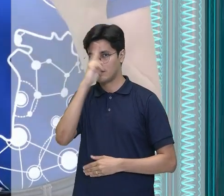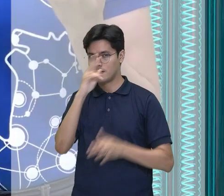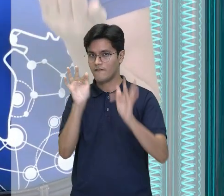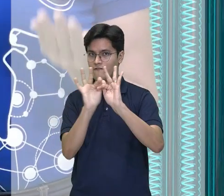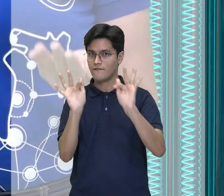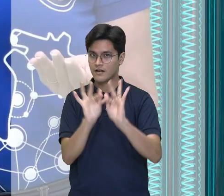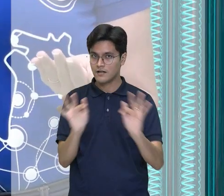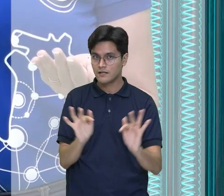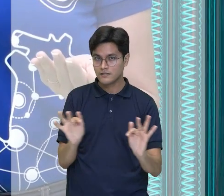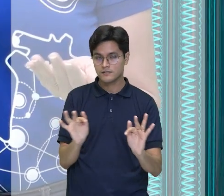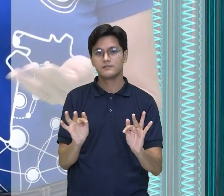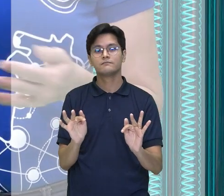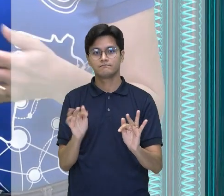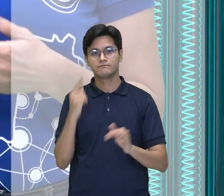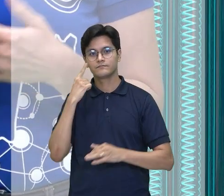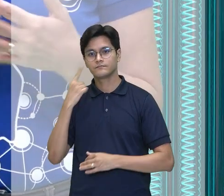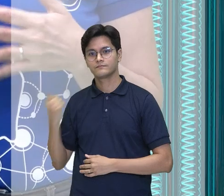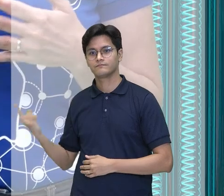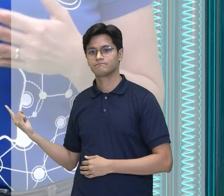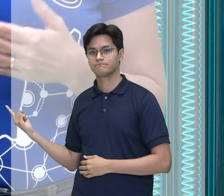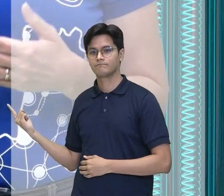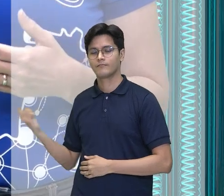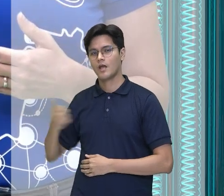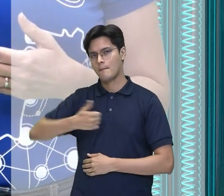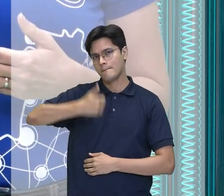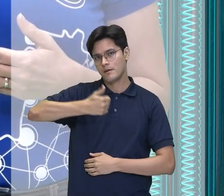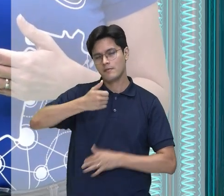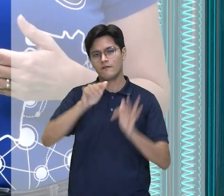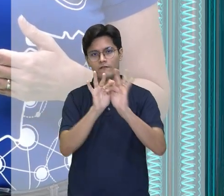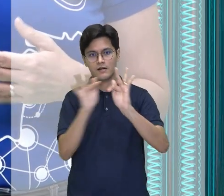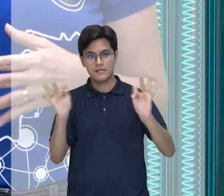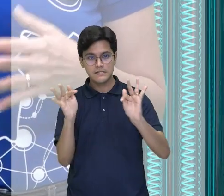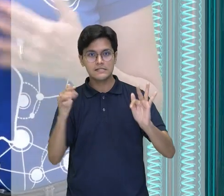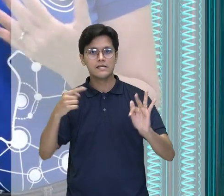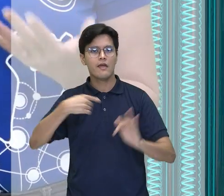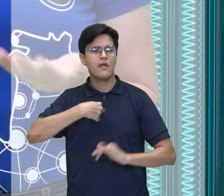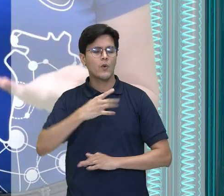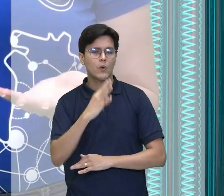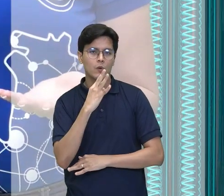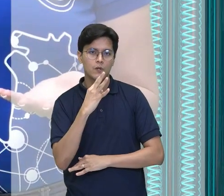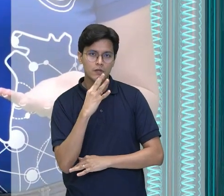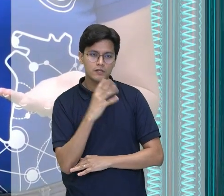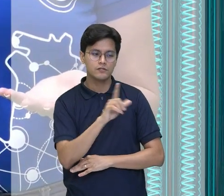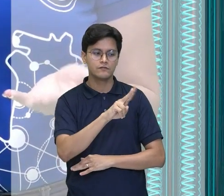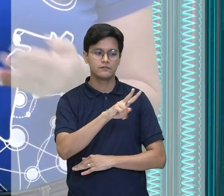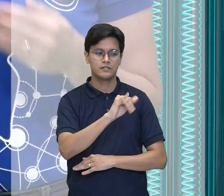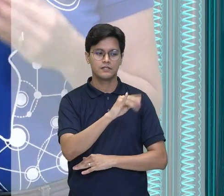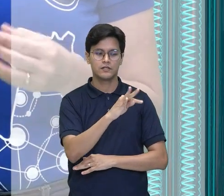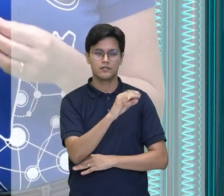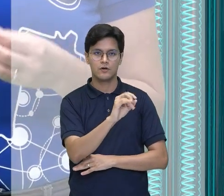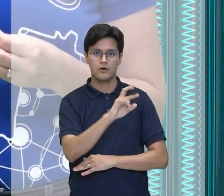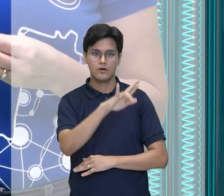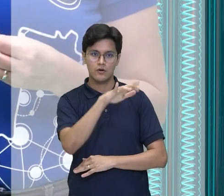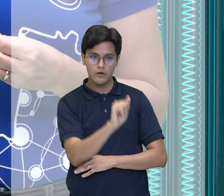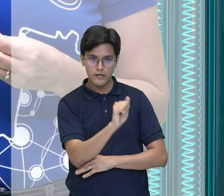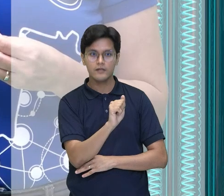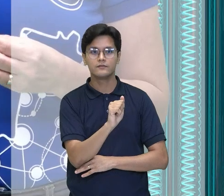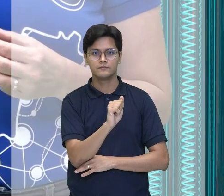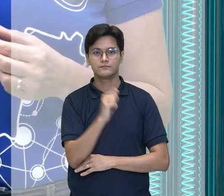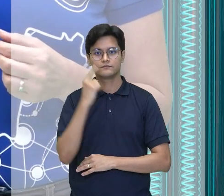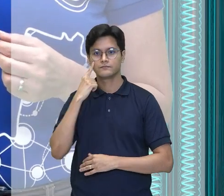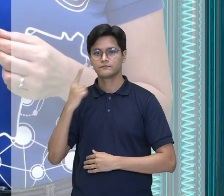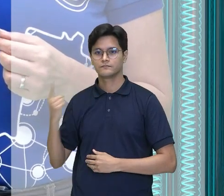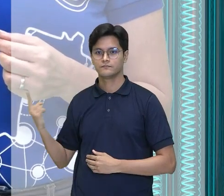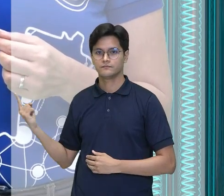Victoria. Eu conheço a Victoria, né? I know her. Eu a conheço. Mas quem que está aí com função